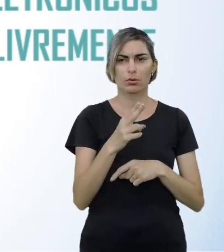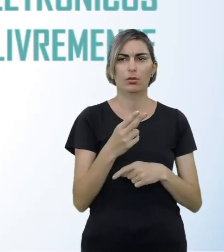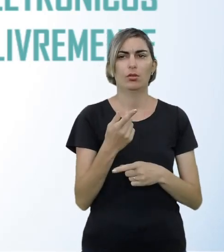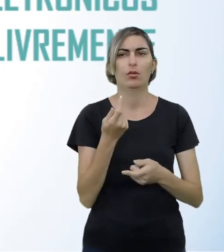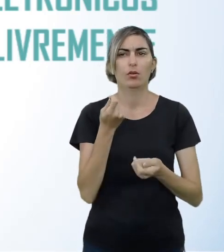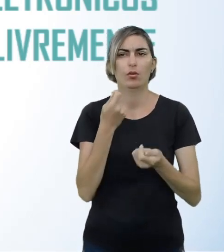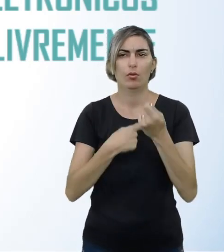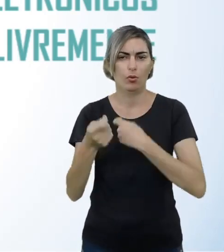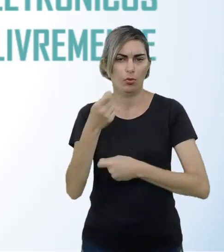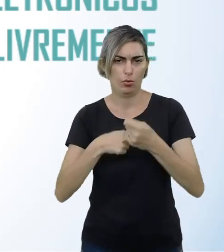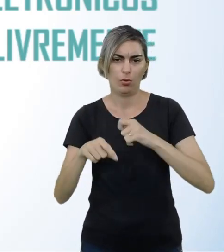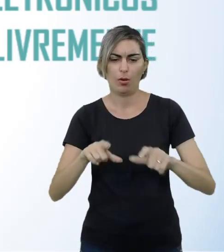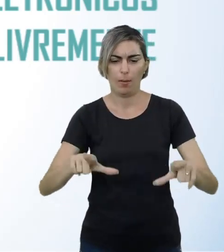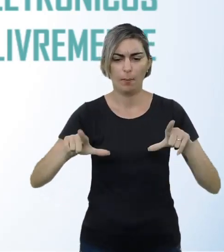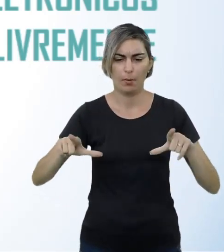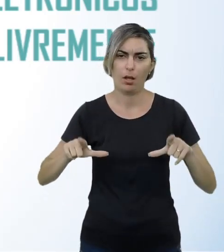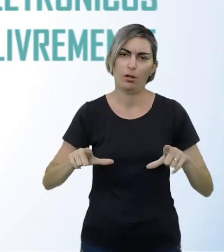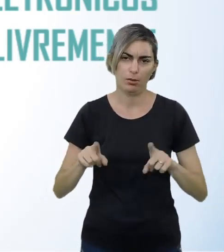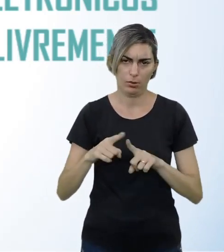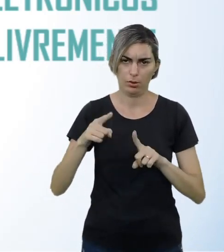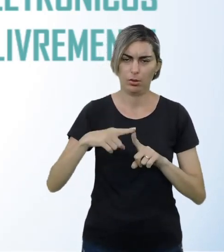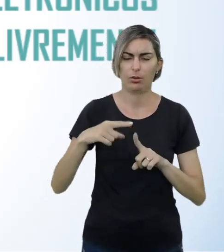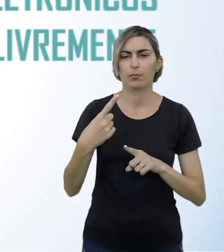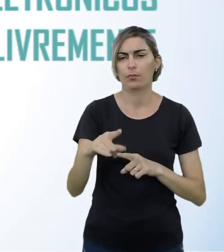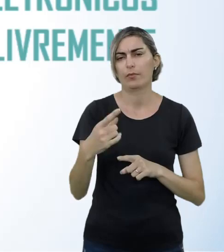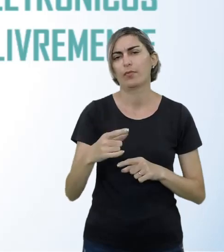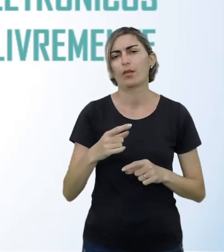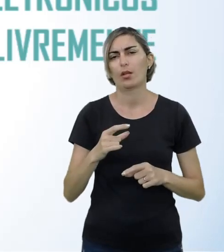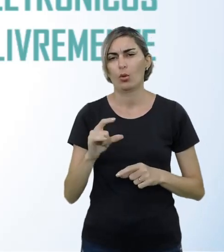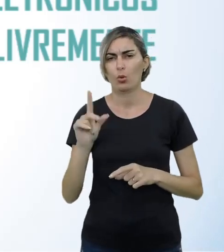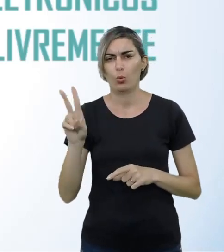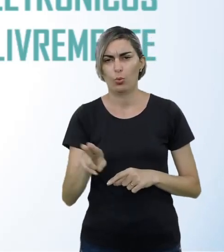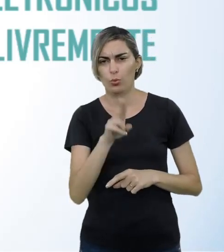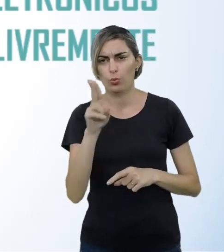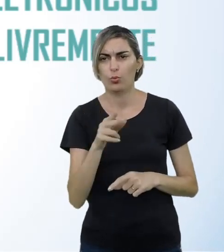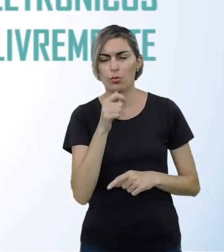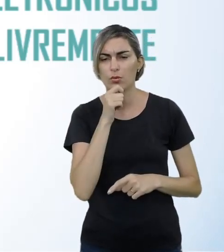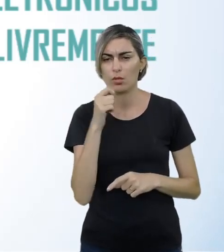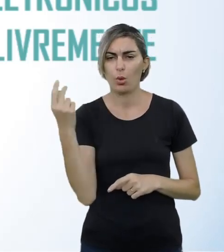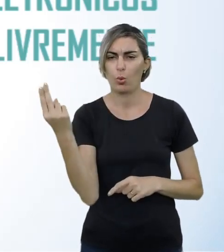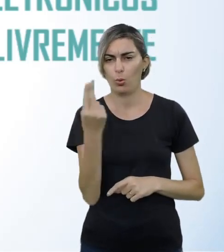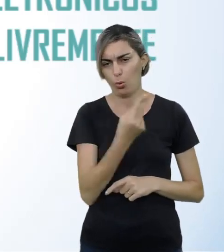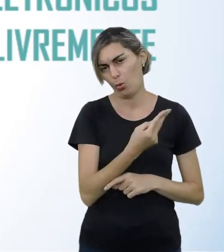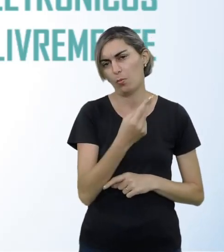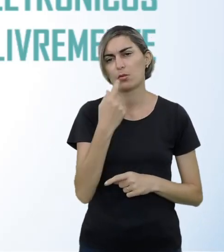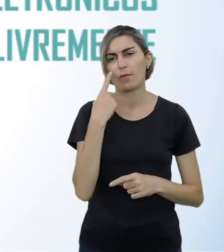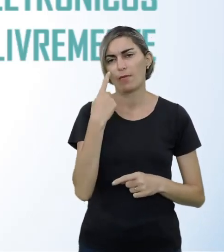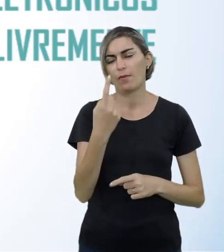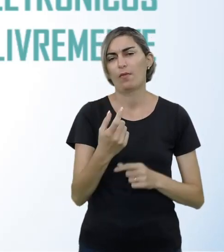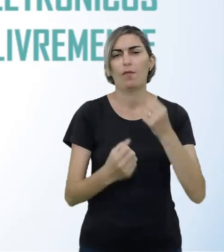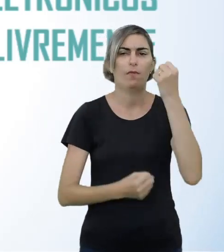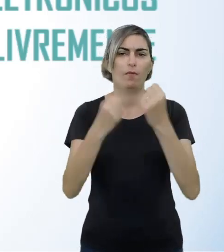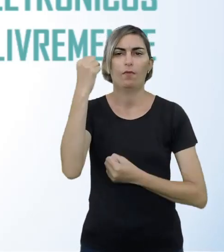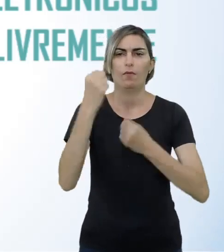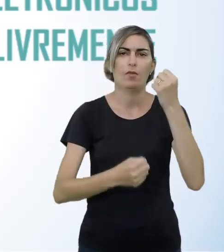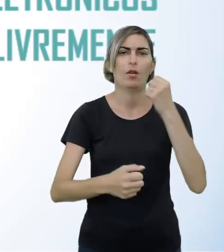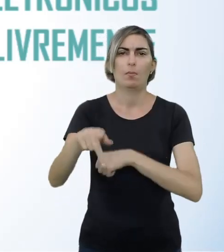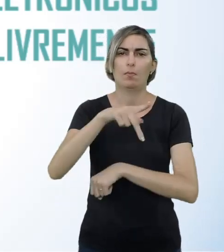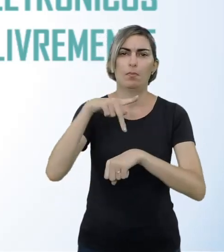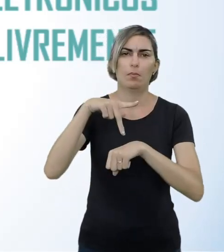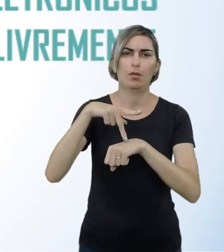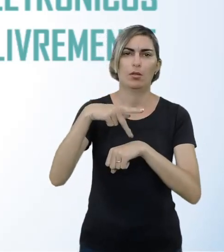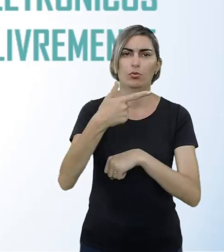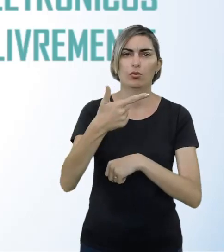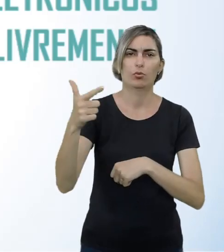se comercializa muito placas desse tipo Arduino e se utiliza sem o nome, tá? Então você vai ver fabricantes de outros países que